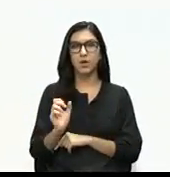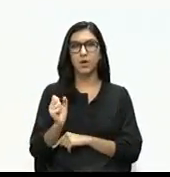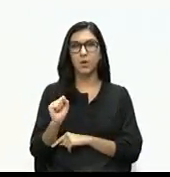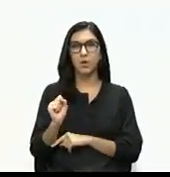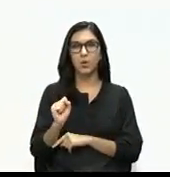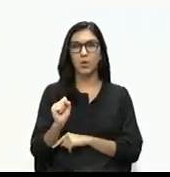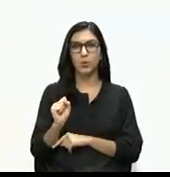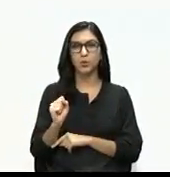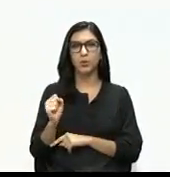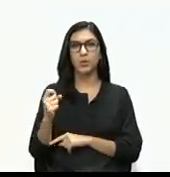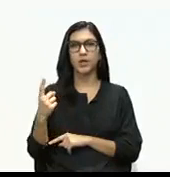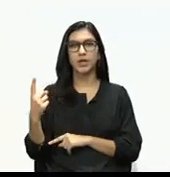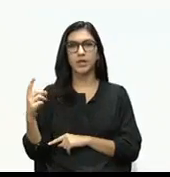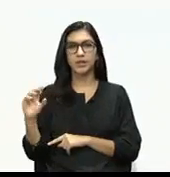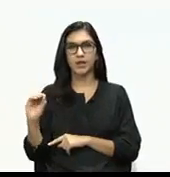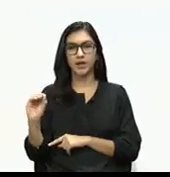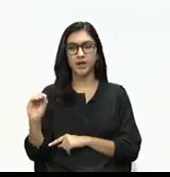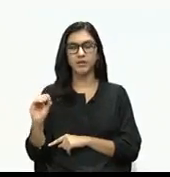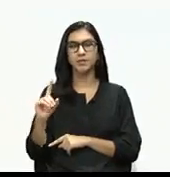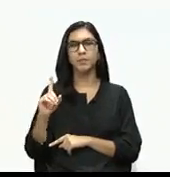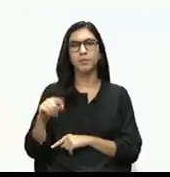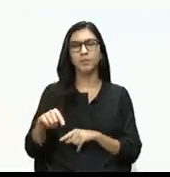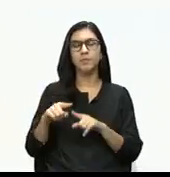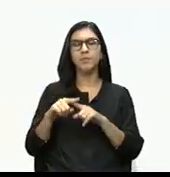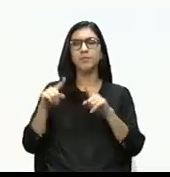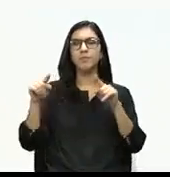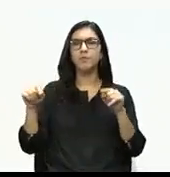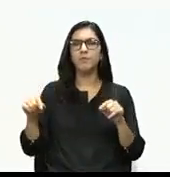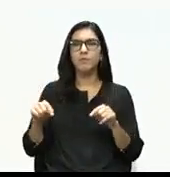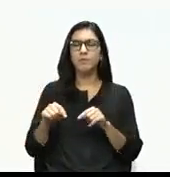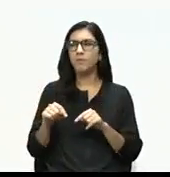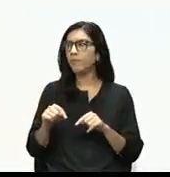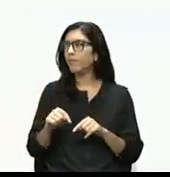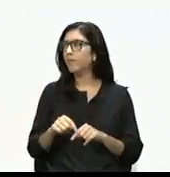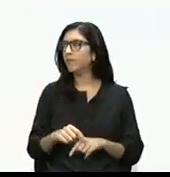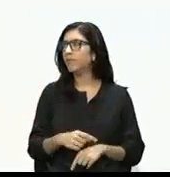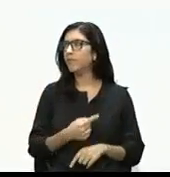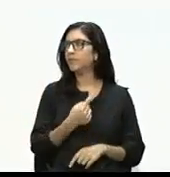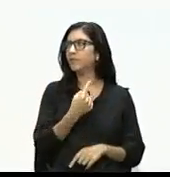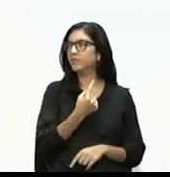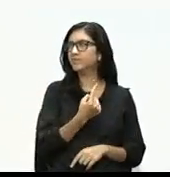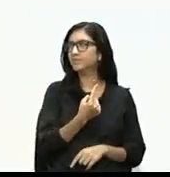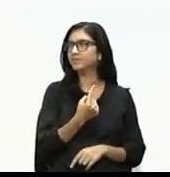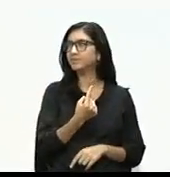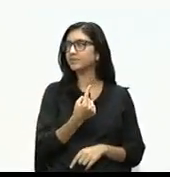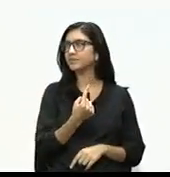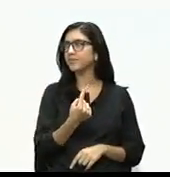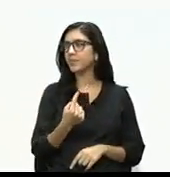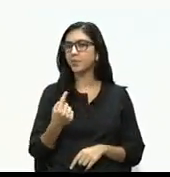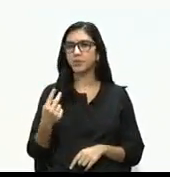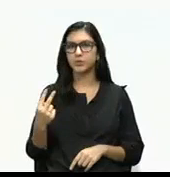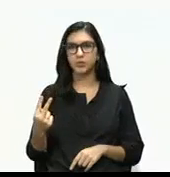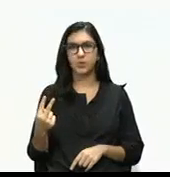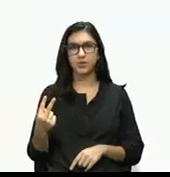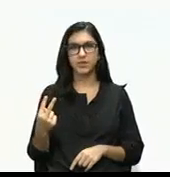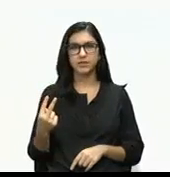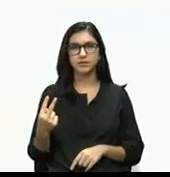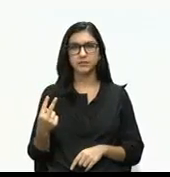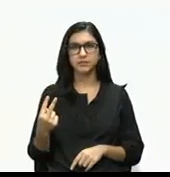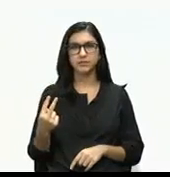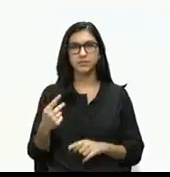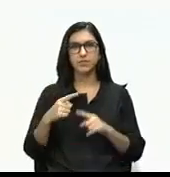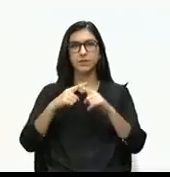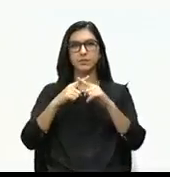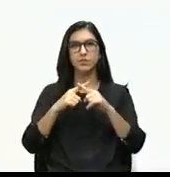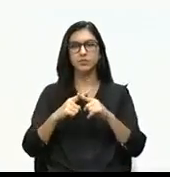8 e 10, que é uma matriz 1 por 2, e multiplicar